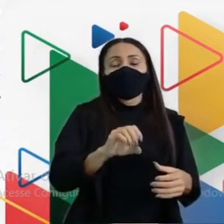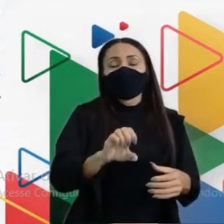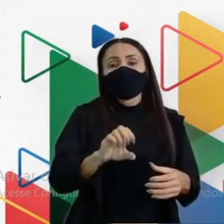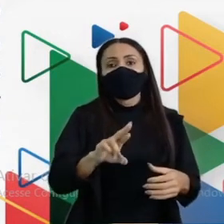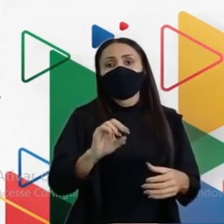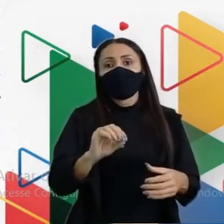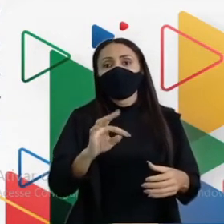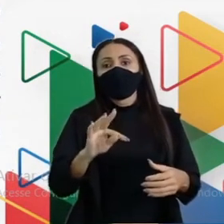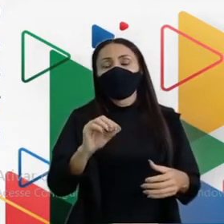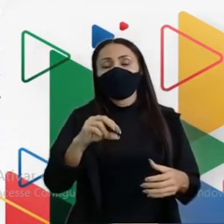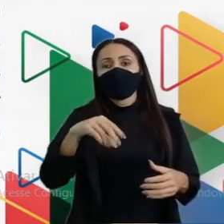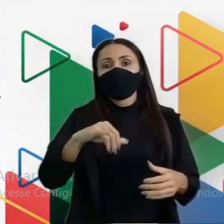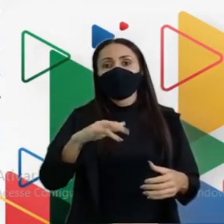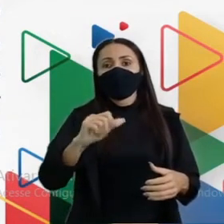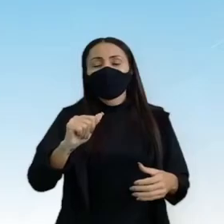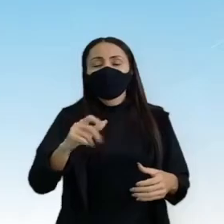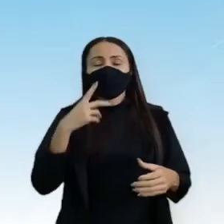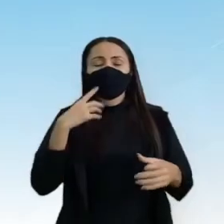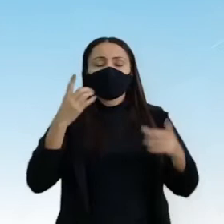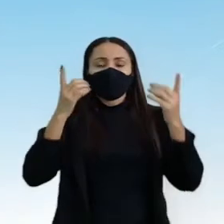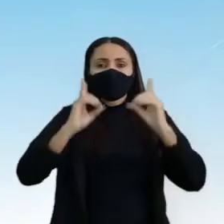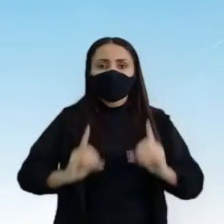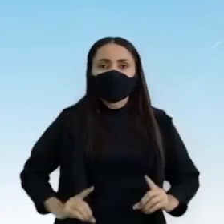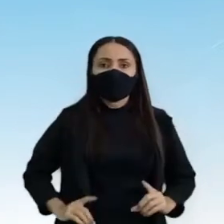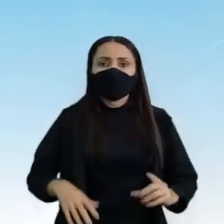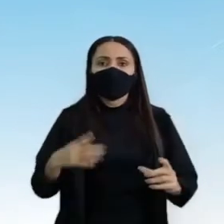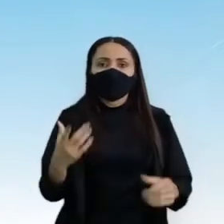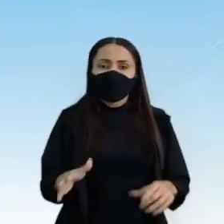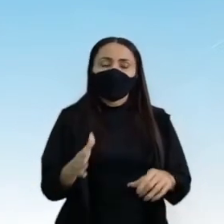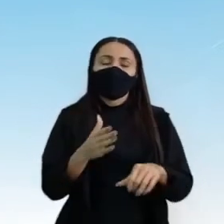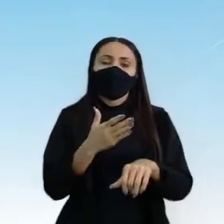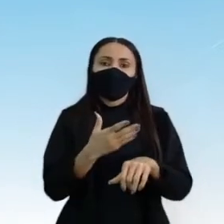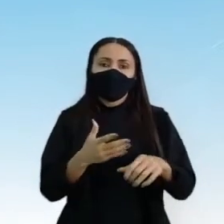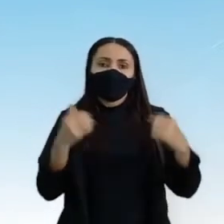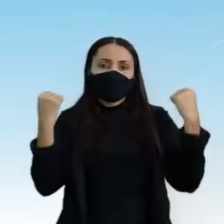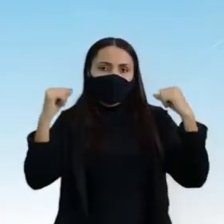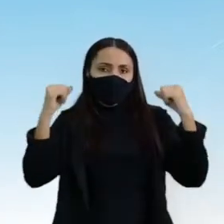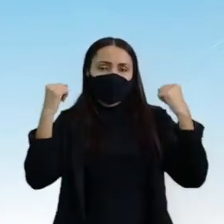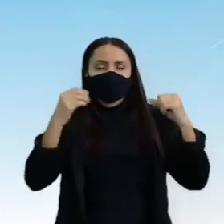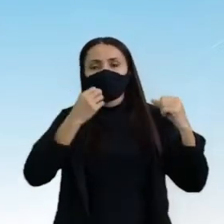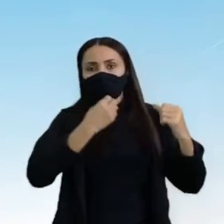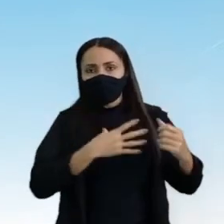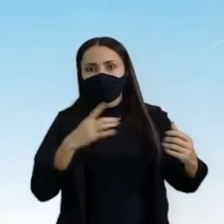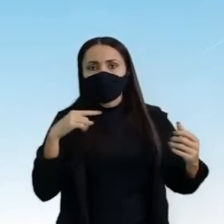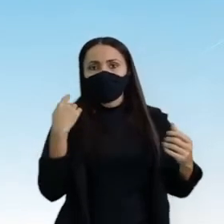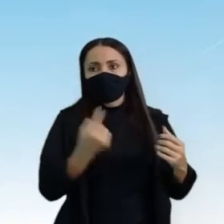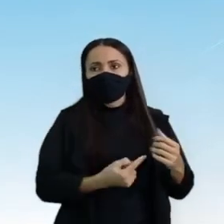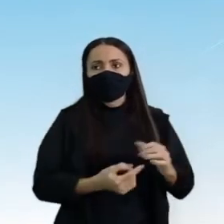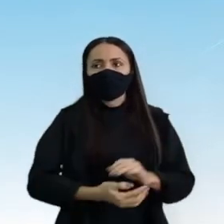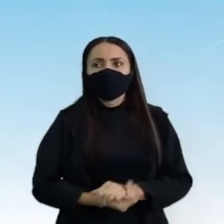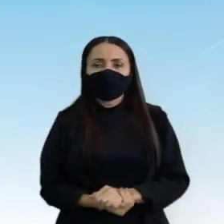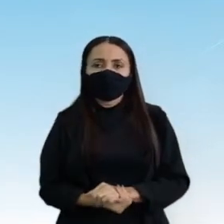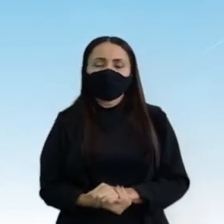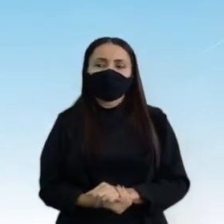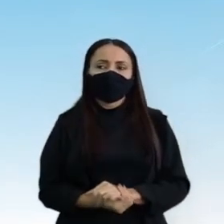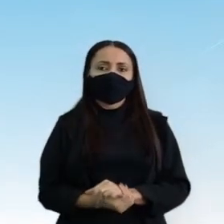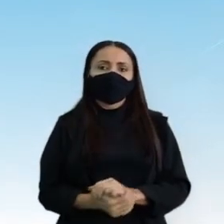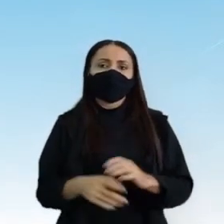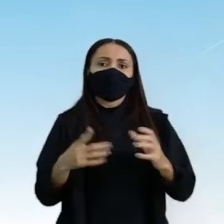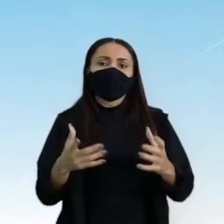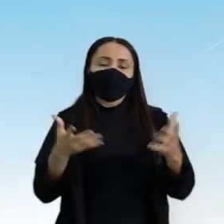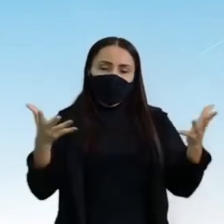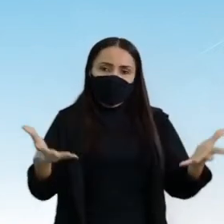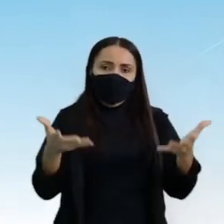aliviando sintomas da tristeza e depressão. O exercício é tudo de bom para nós. O cérebro ele